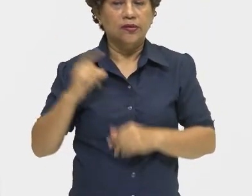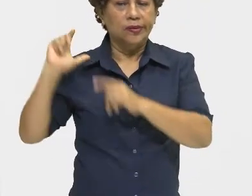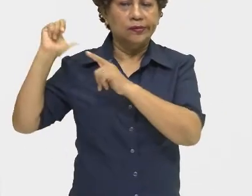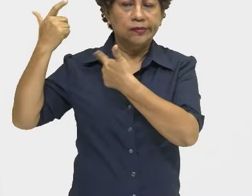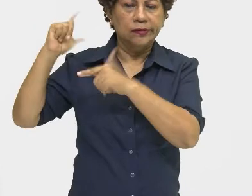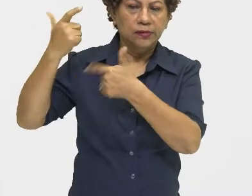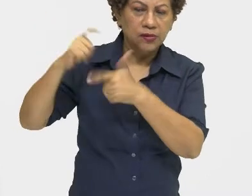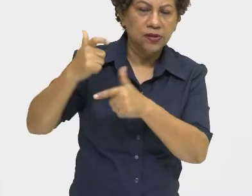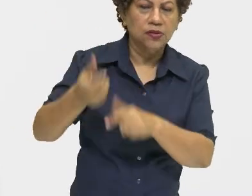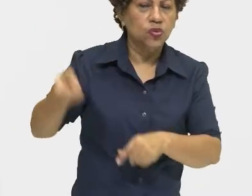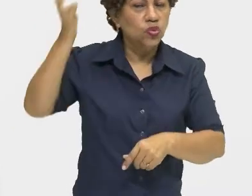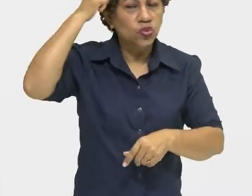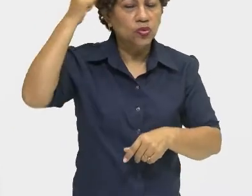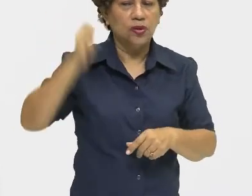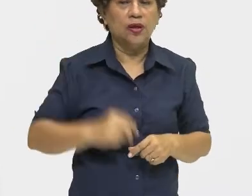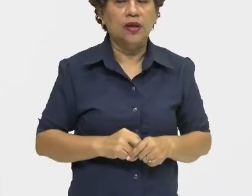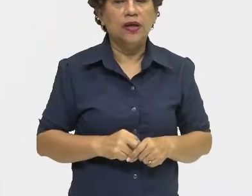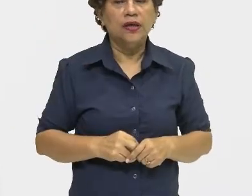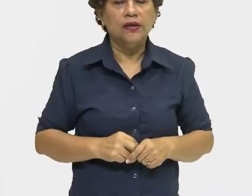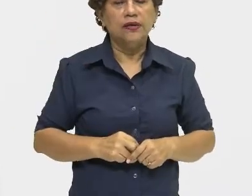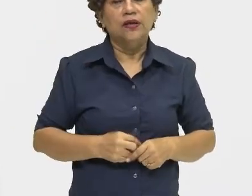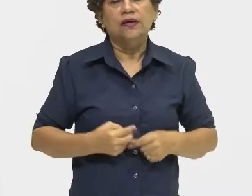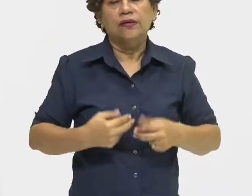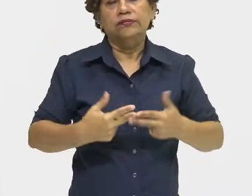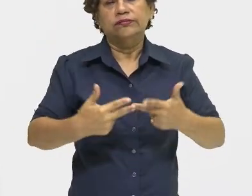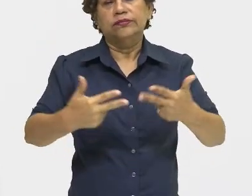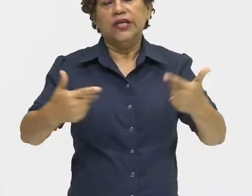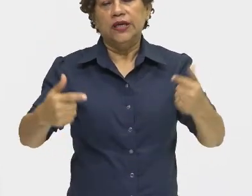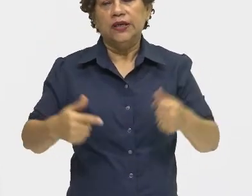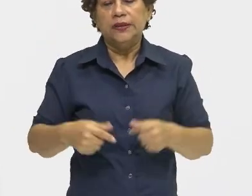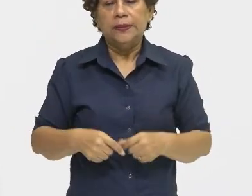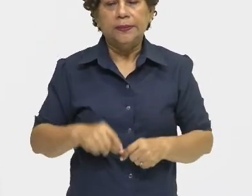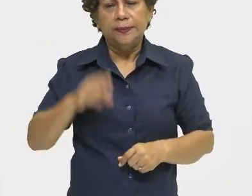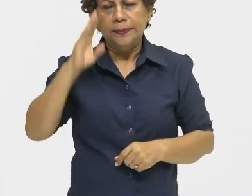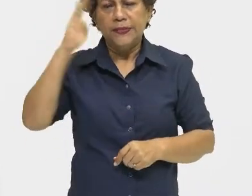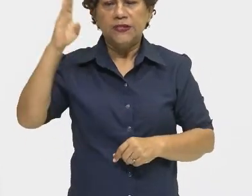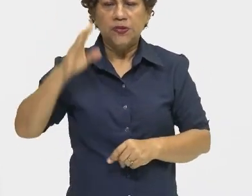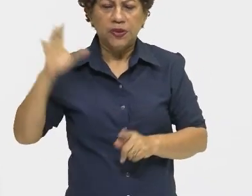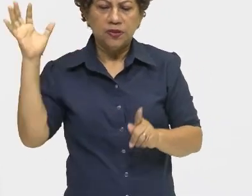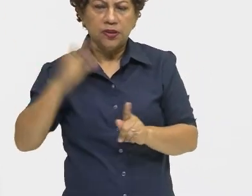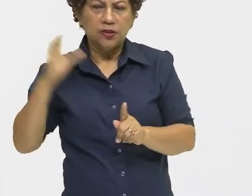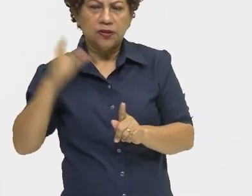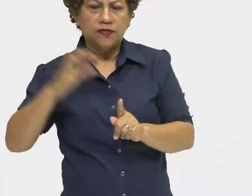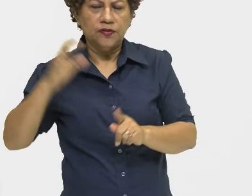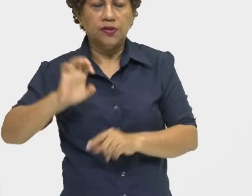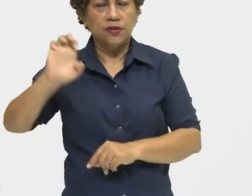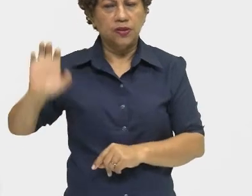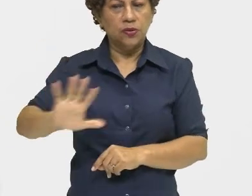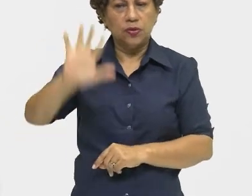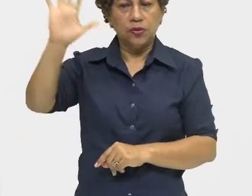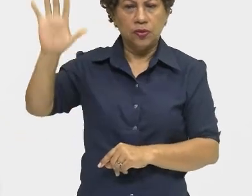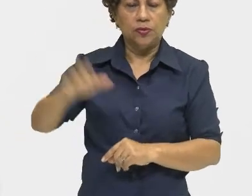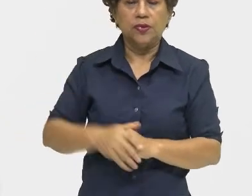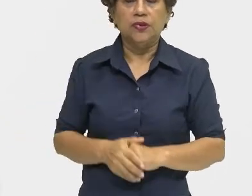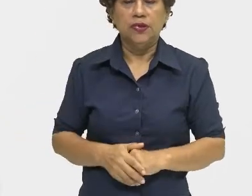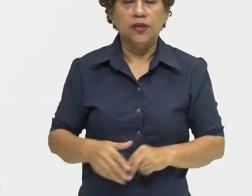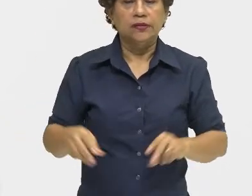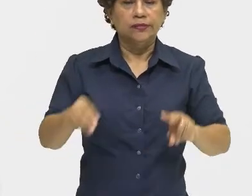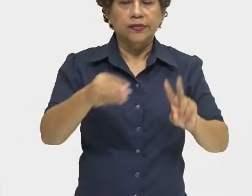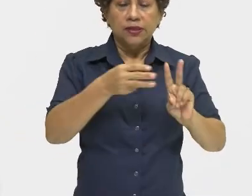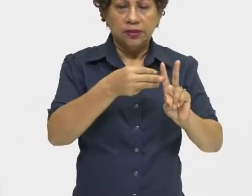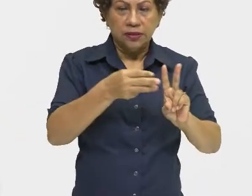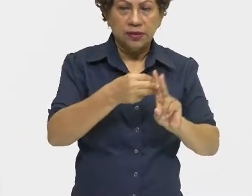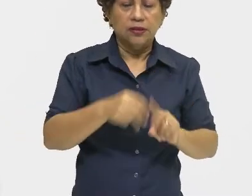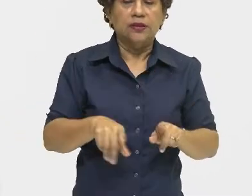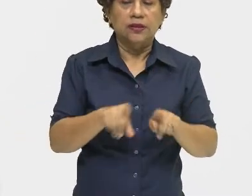culturais diversas, principalmente de influência europeia, africana e nativa. A influência indígena e negra